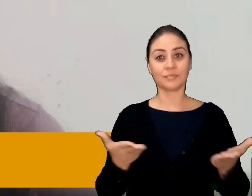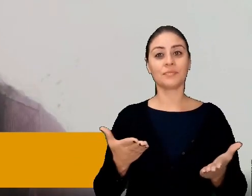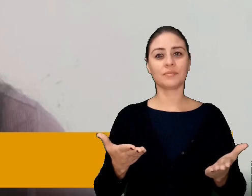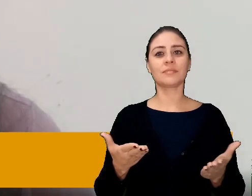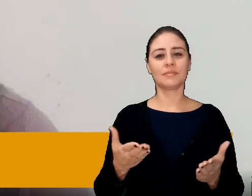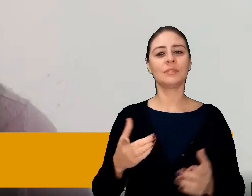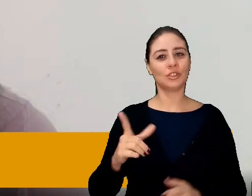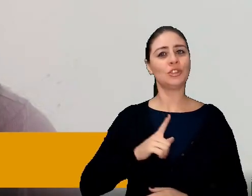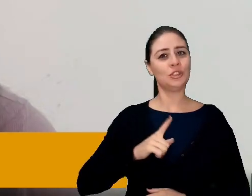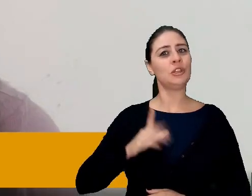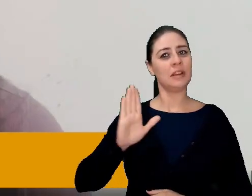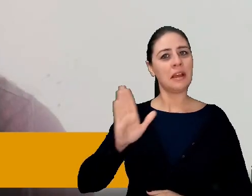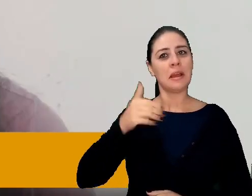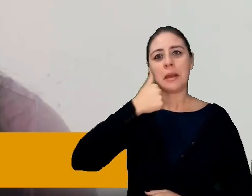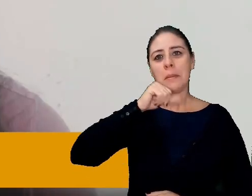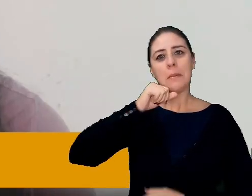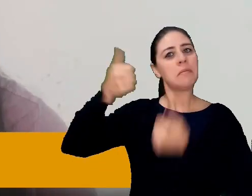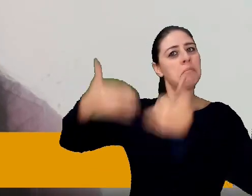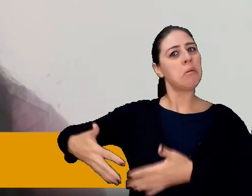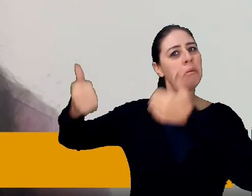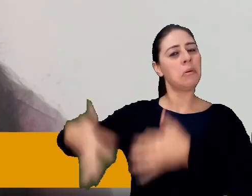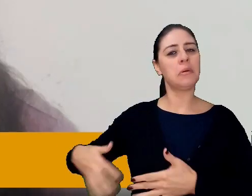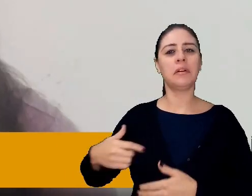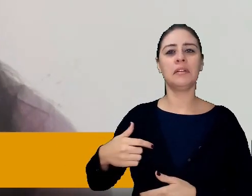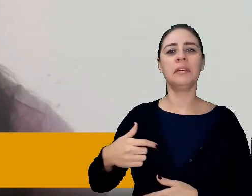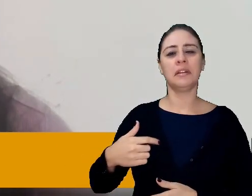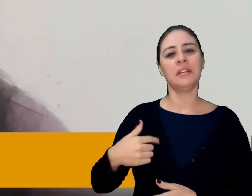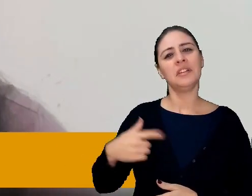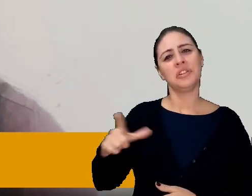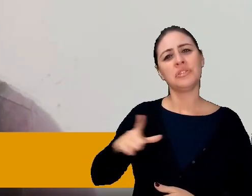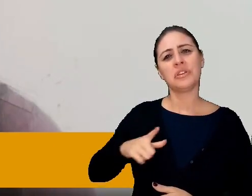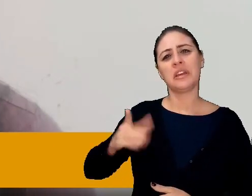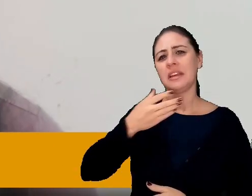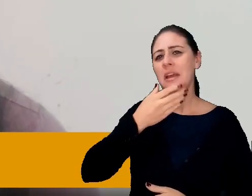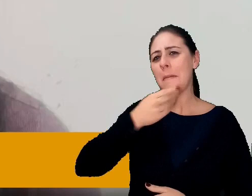discursos, até eu mesmo tinha muito discurso machista, preconceituoso,